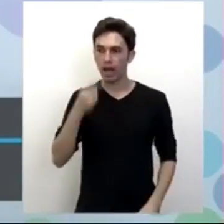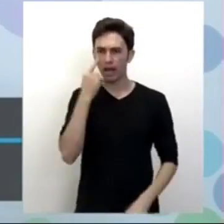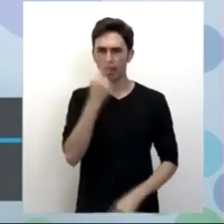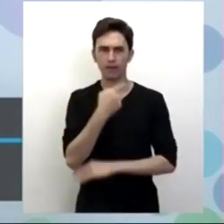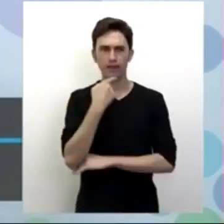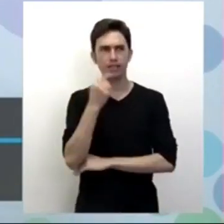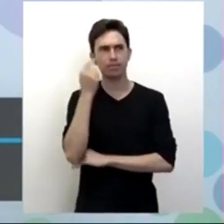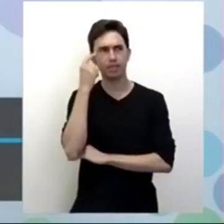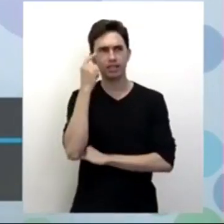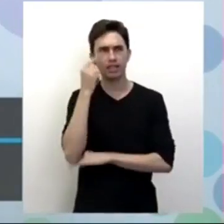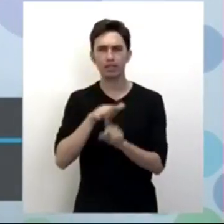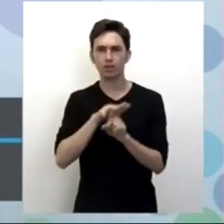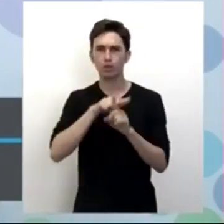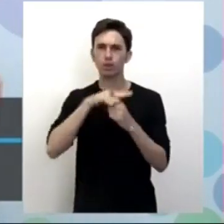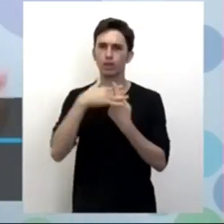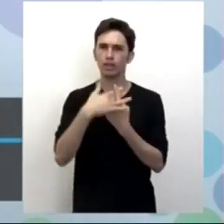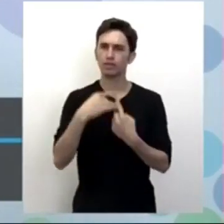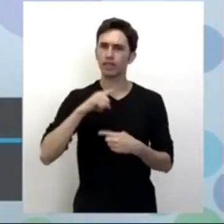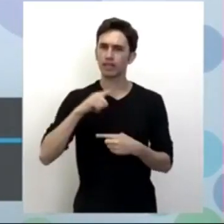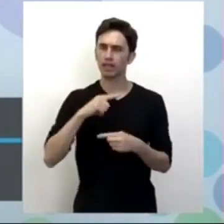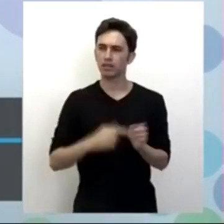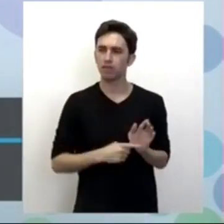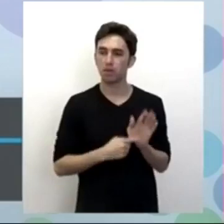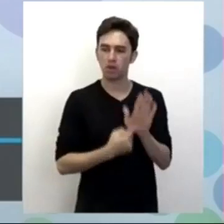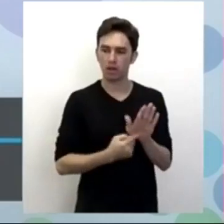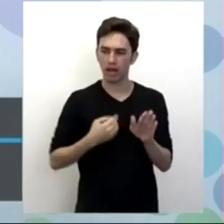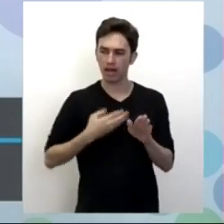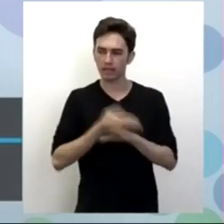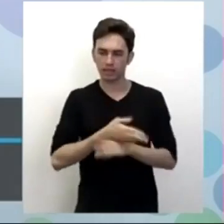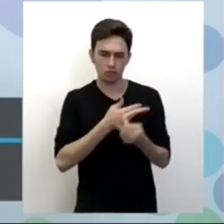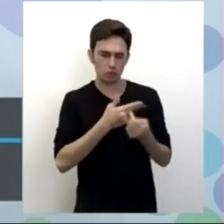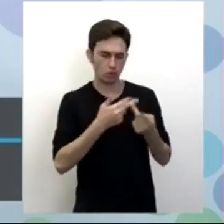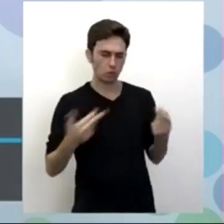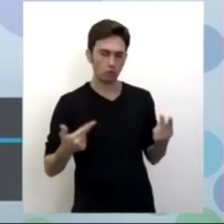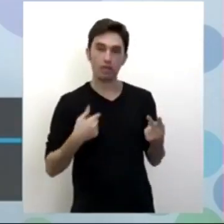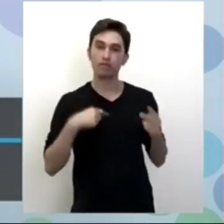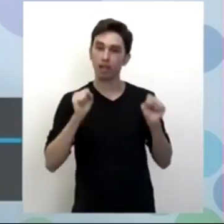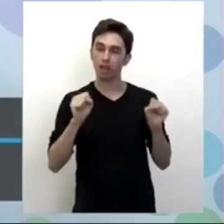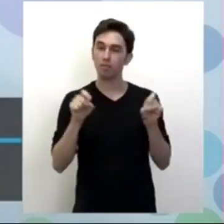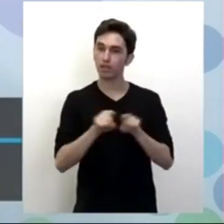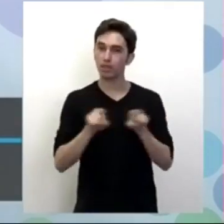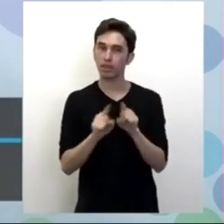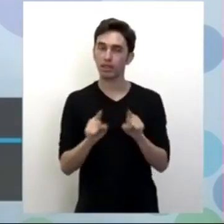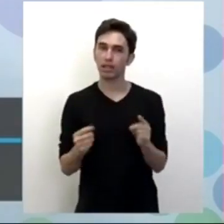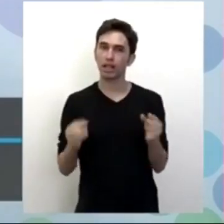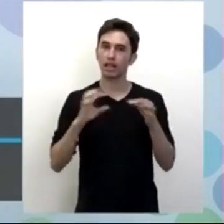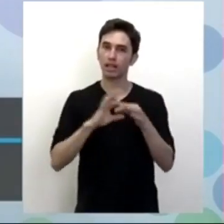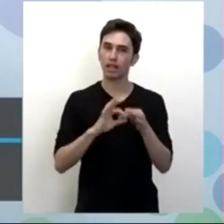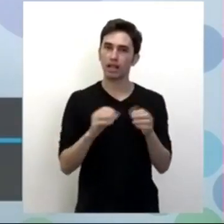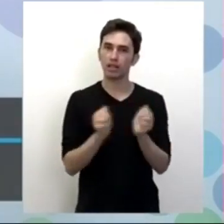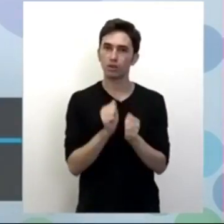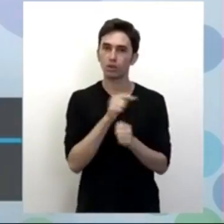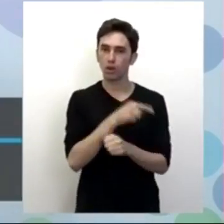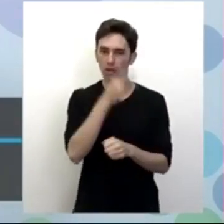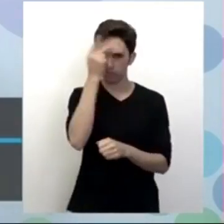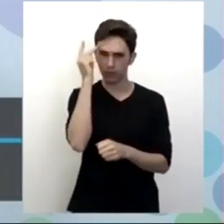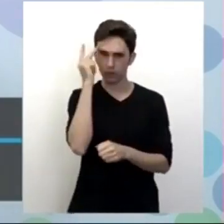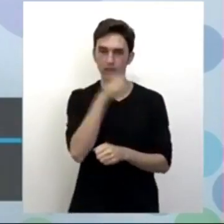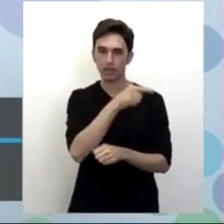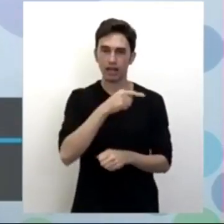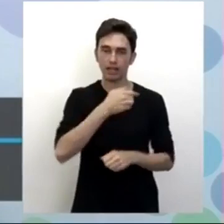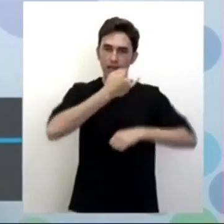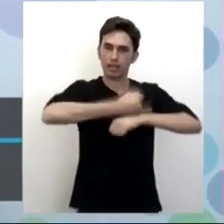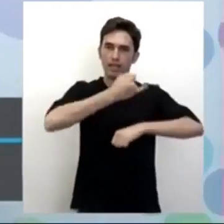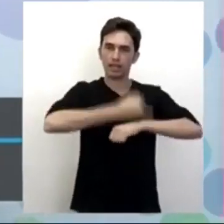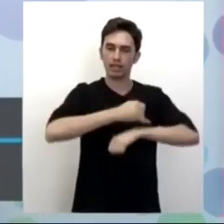de que o socialismo tem uma abordagem tão múltipla que ela pode ser relacionada também, na fala dessas lideranças da Escandinávia, à